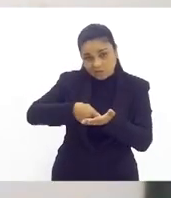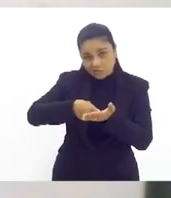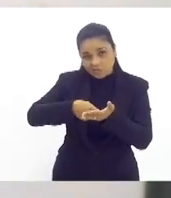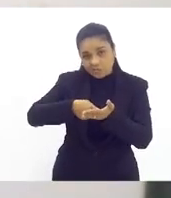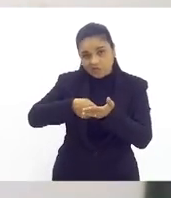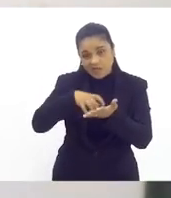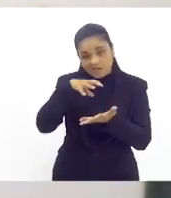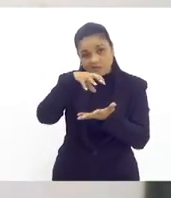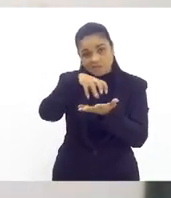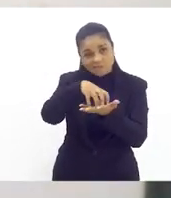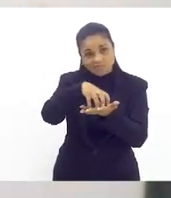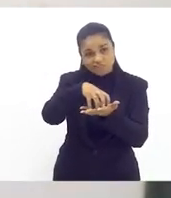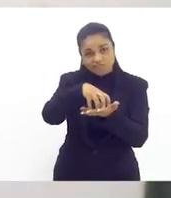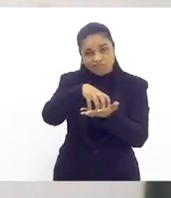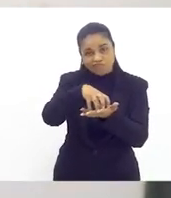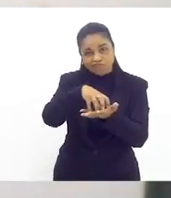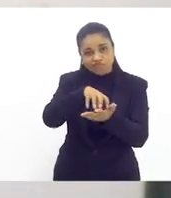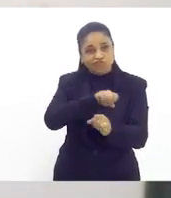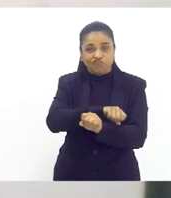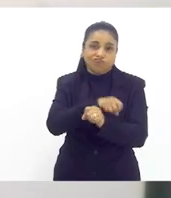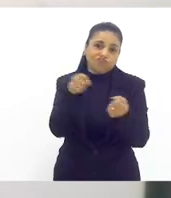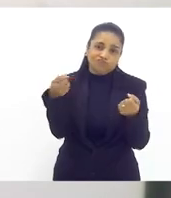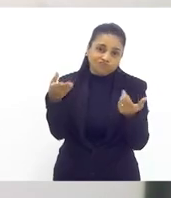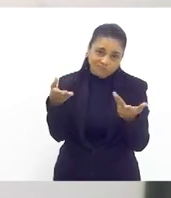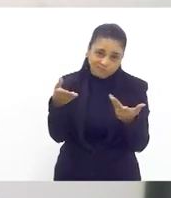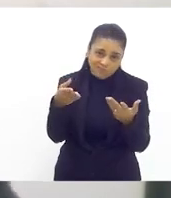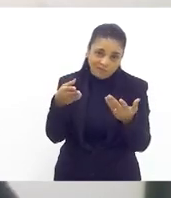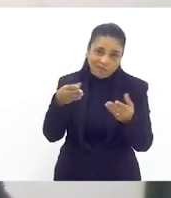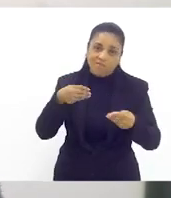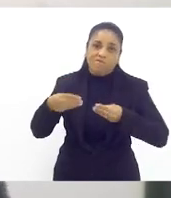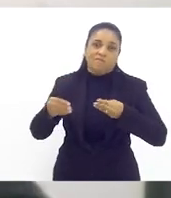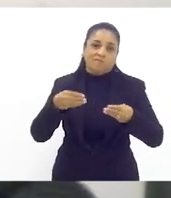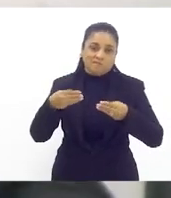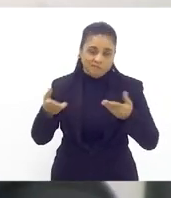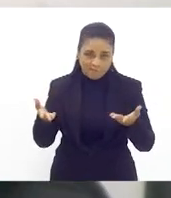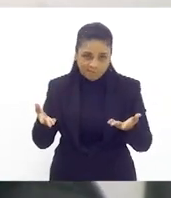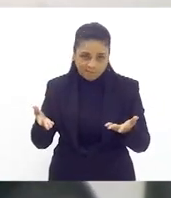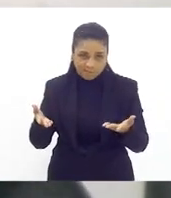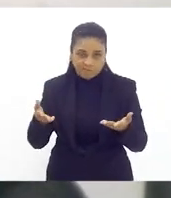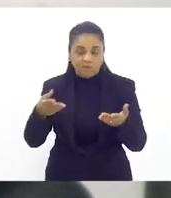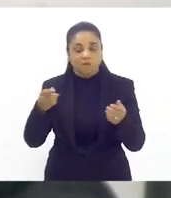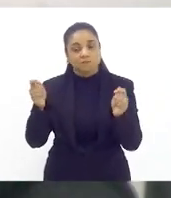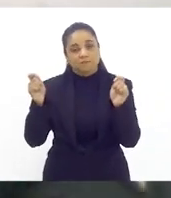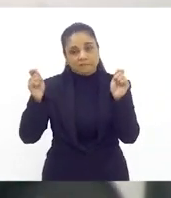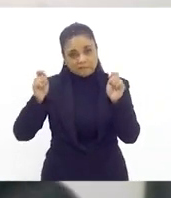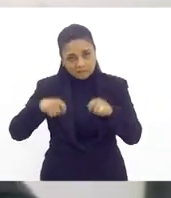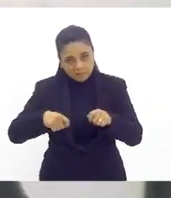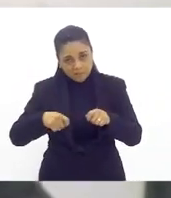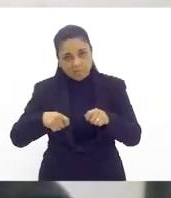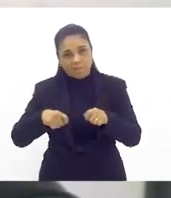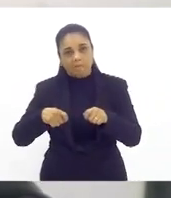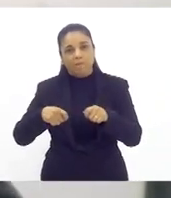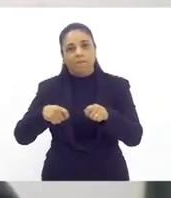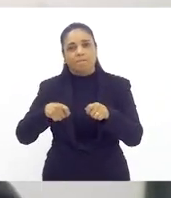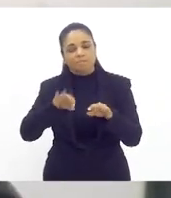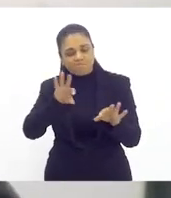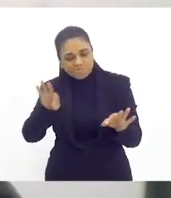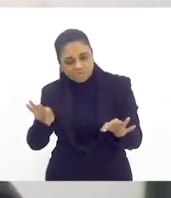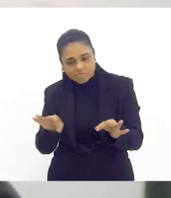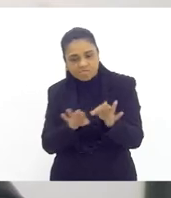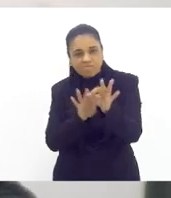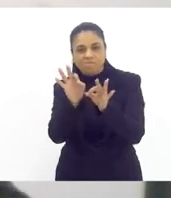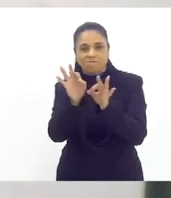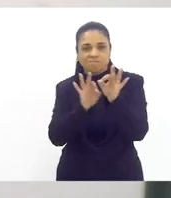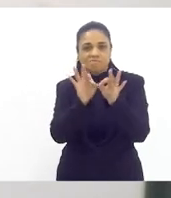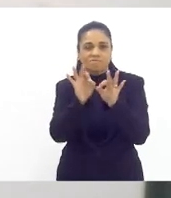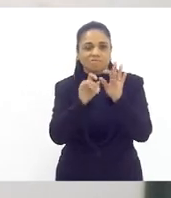na trave não ia conseguir viabilizar então a possibilidade né o arranjo que se